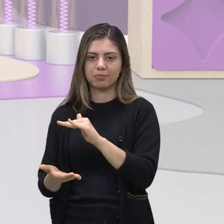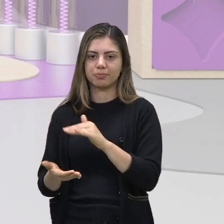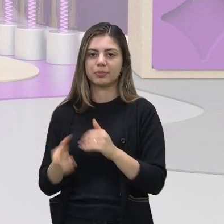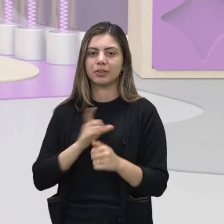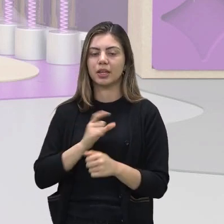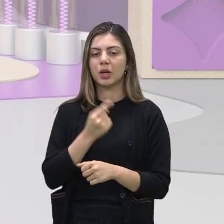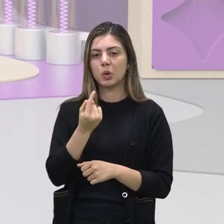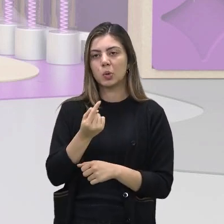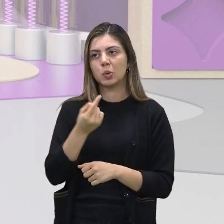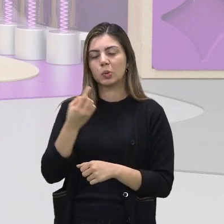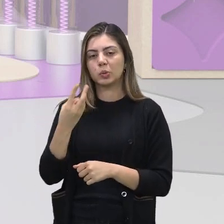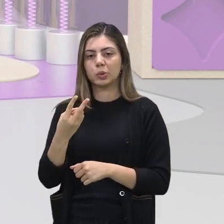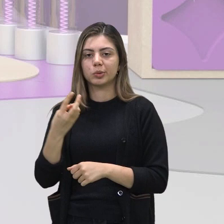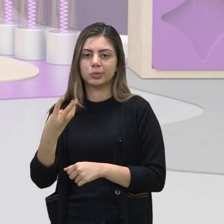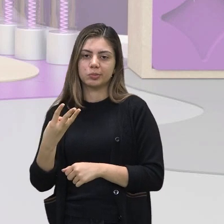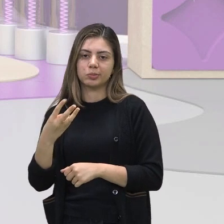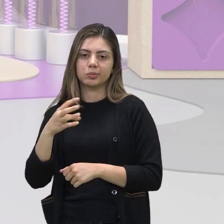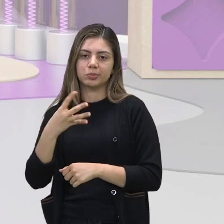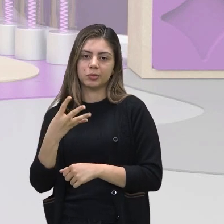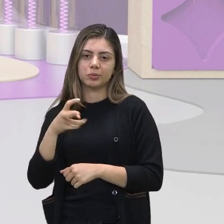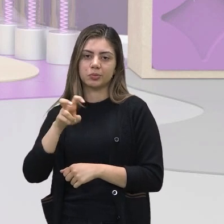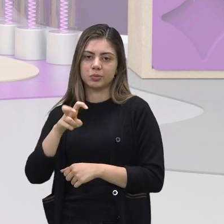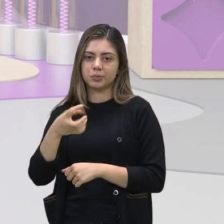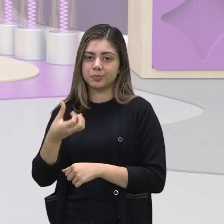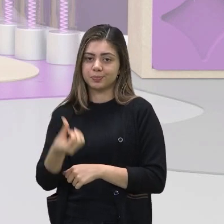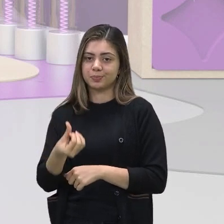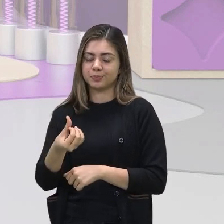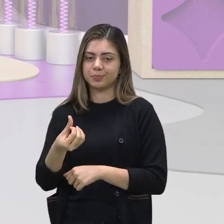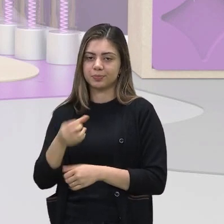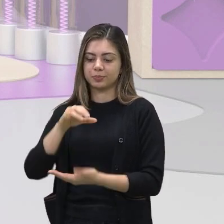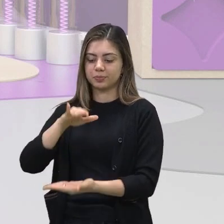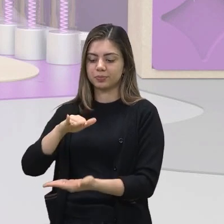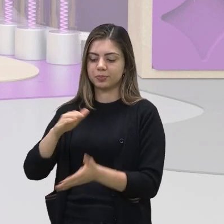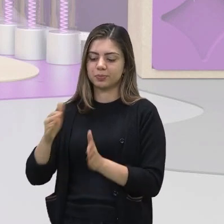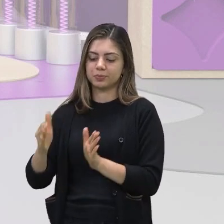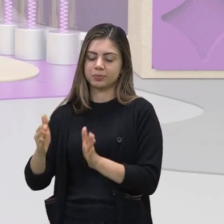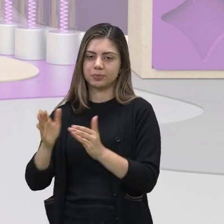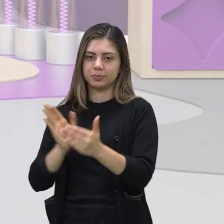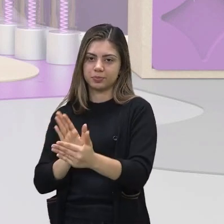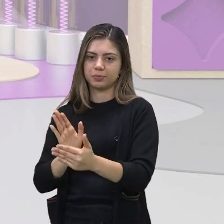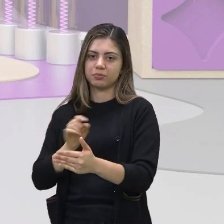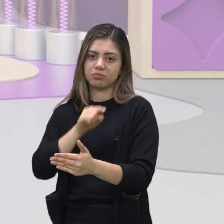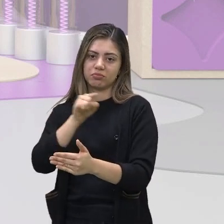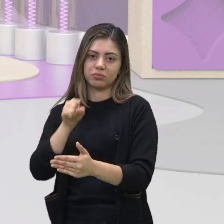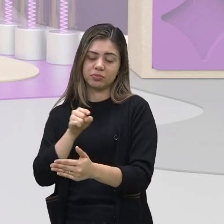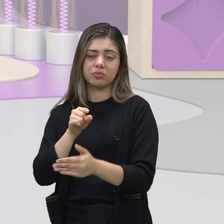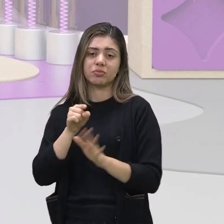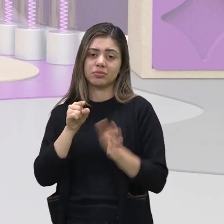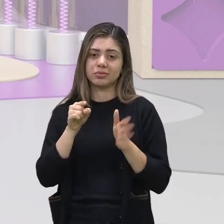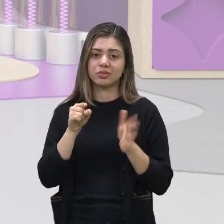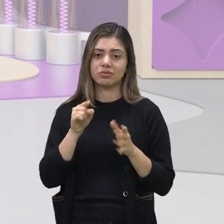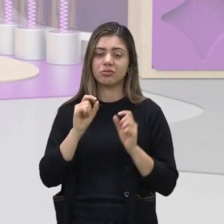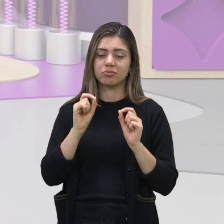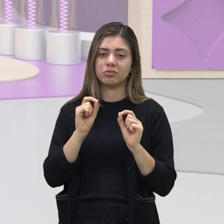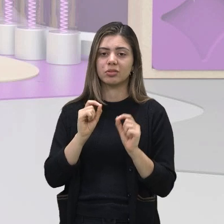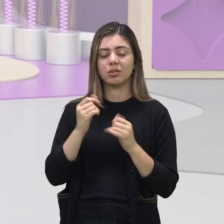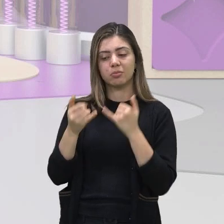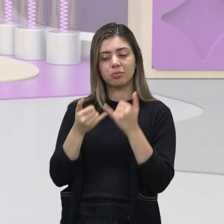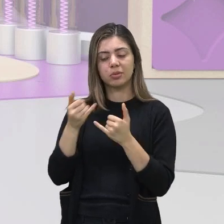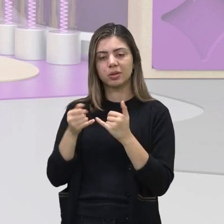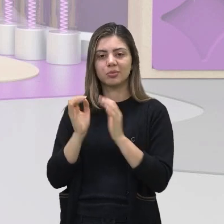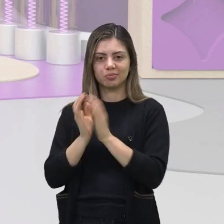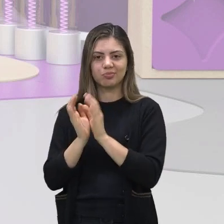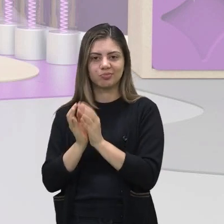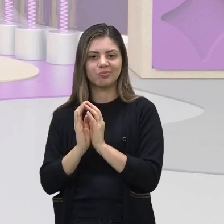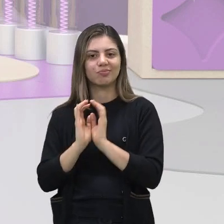face 2, 3, 4, 5 e 6. Né? A maioria de vocês provavelmente já, né, brincou